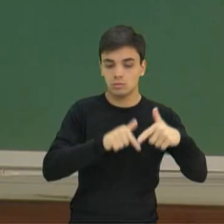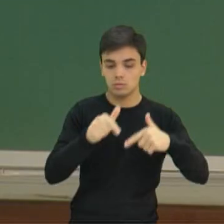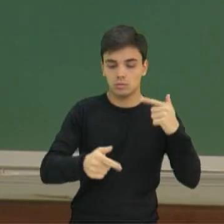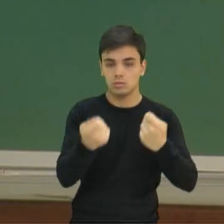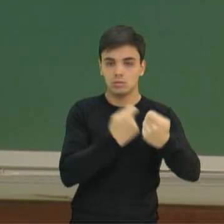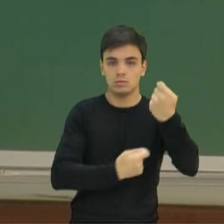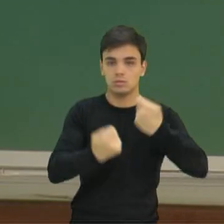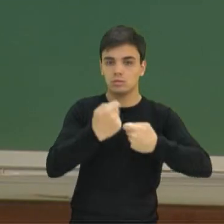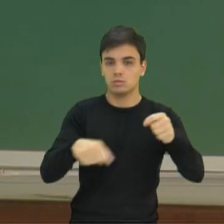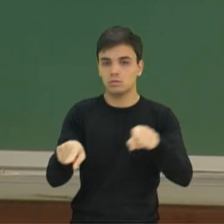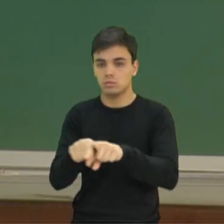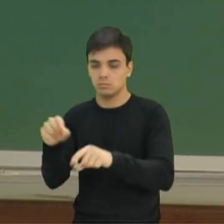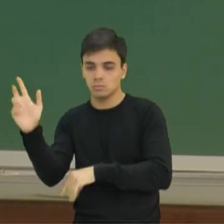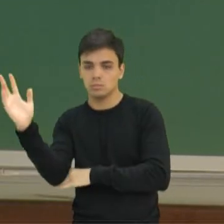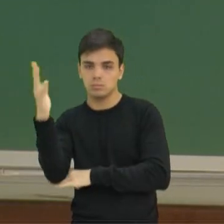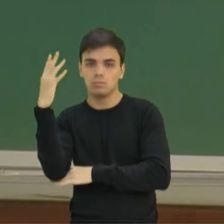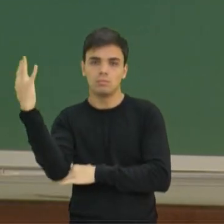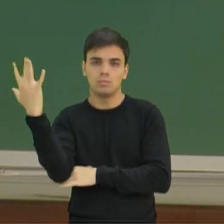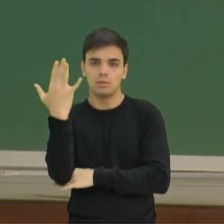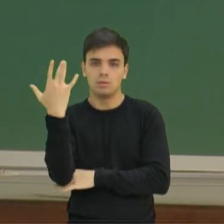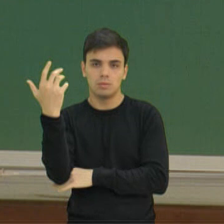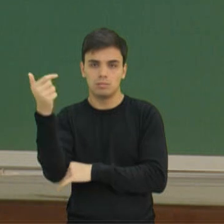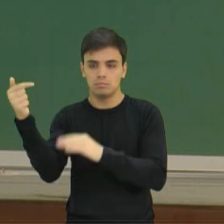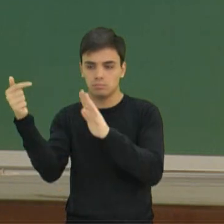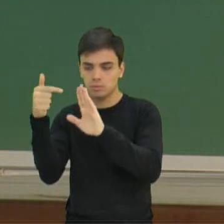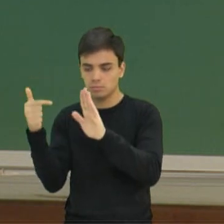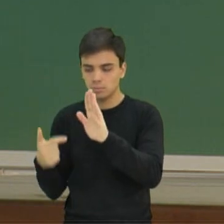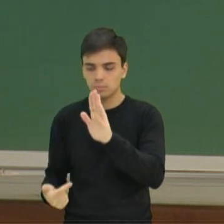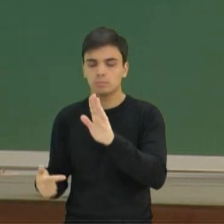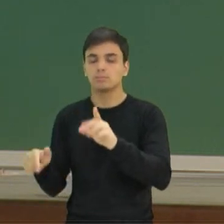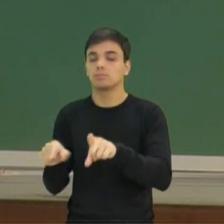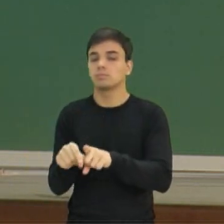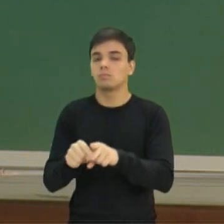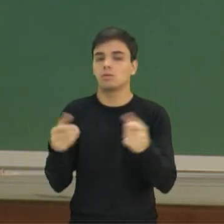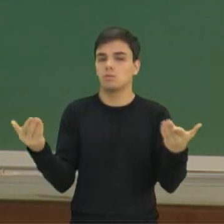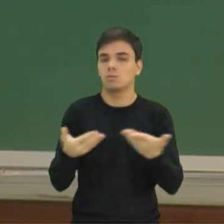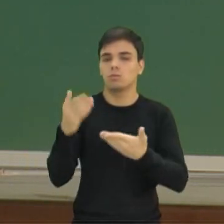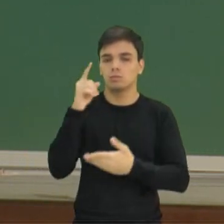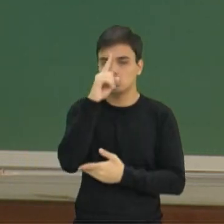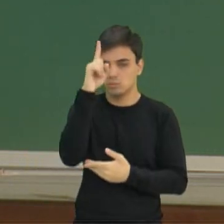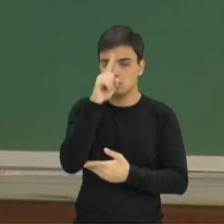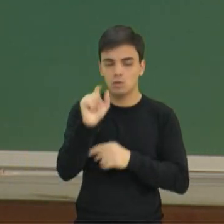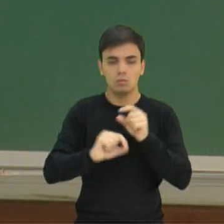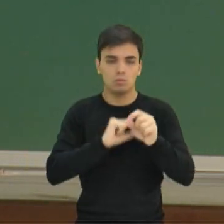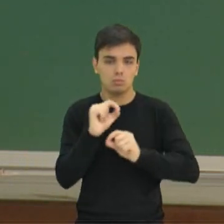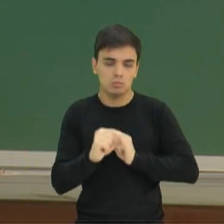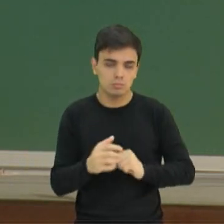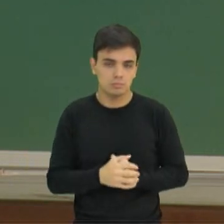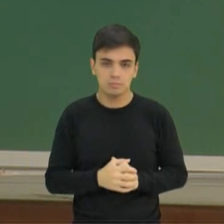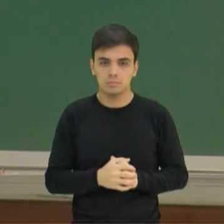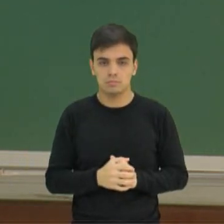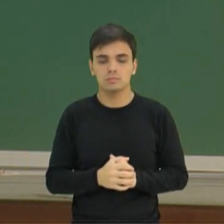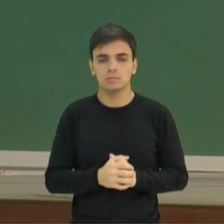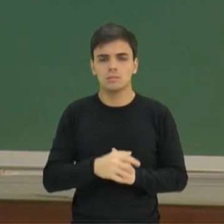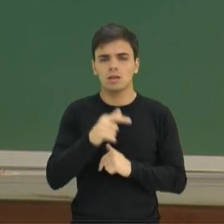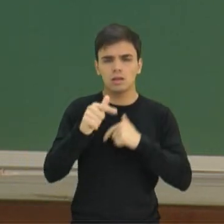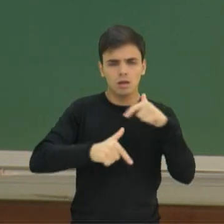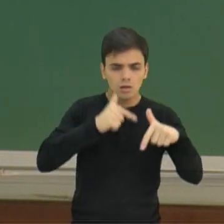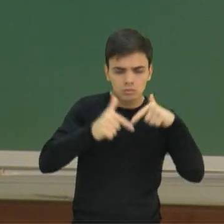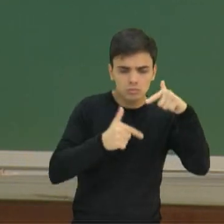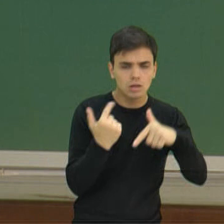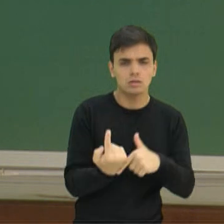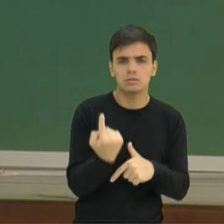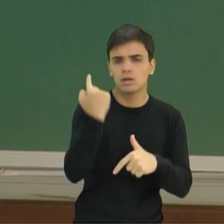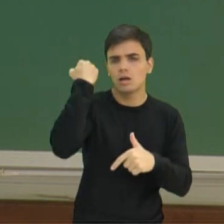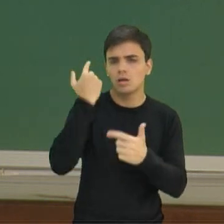questões ambientais. Então a ideia da aula de hoje é tratar o quê? Como aquelas atividades econômicas que a gente viu lá na aula